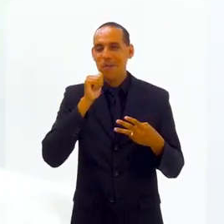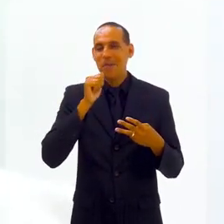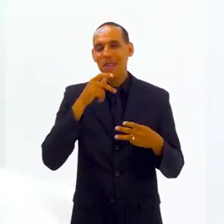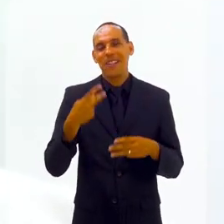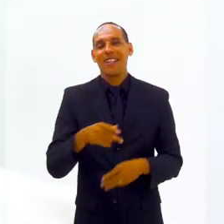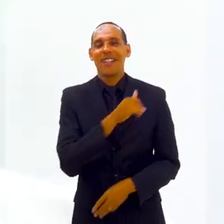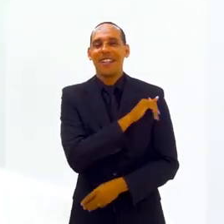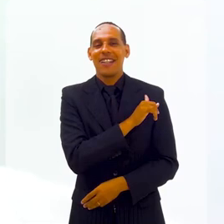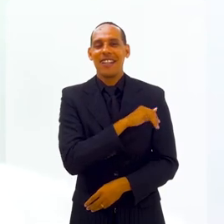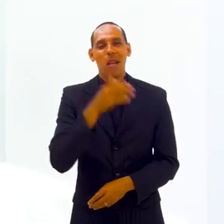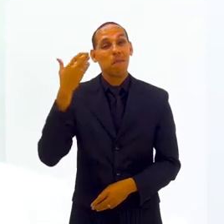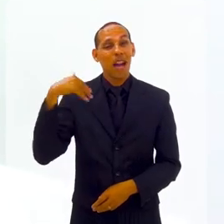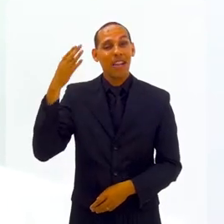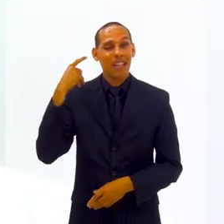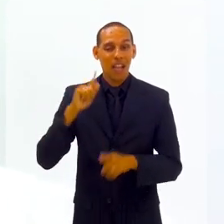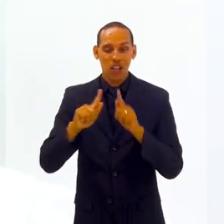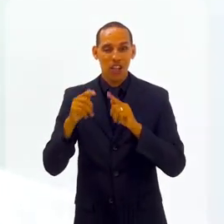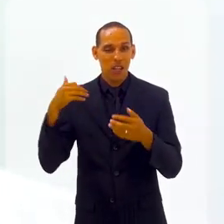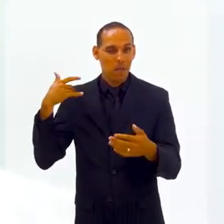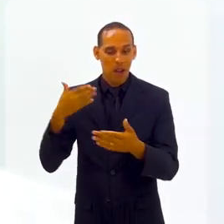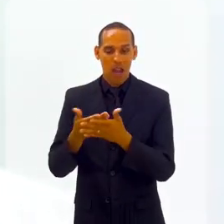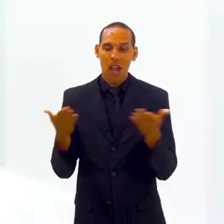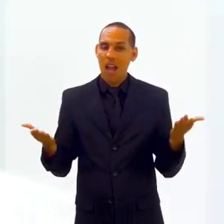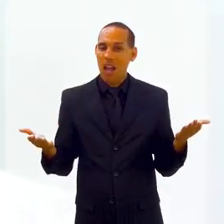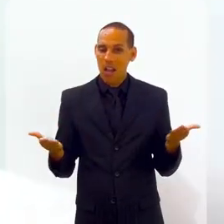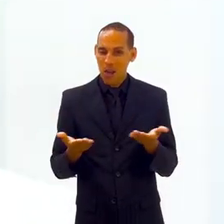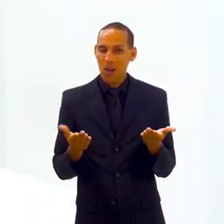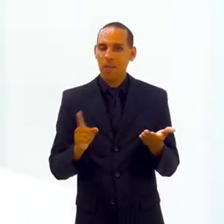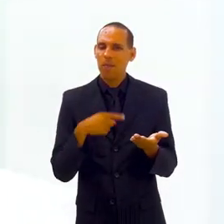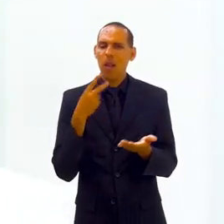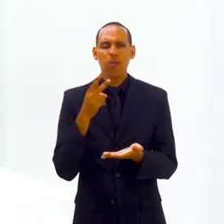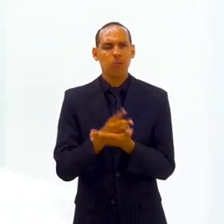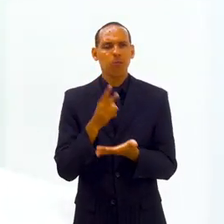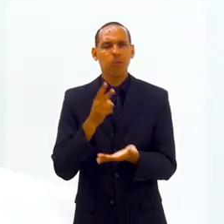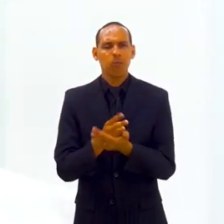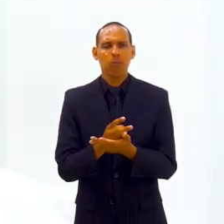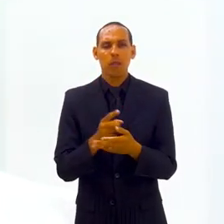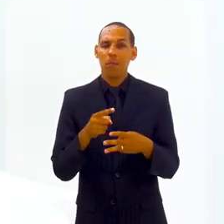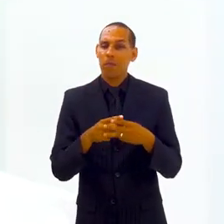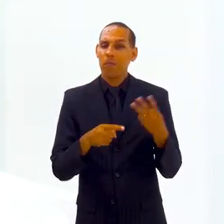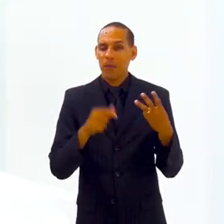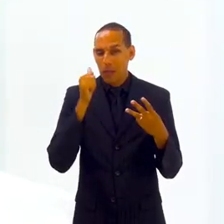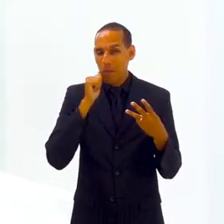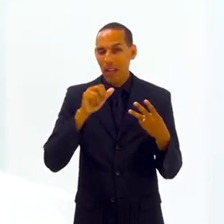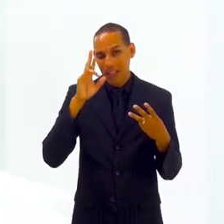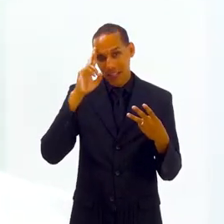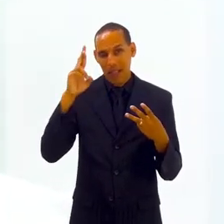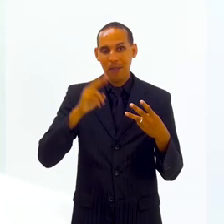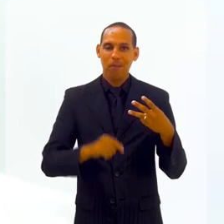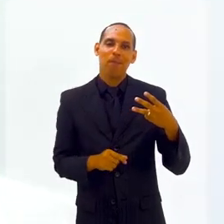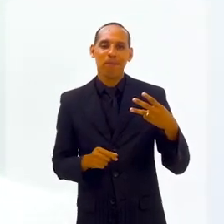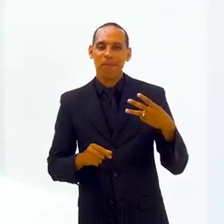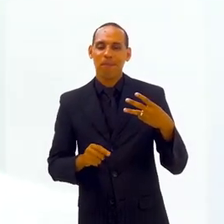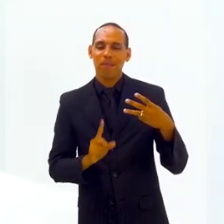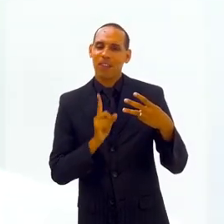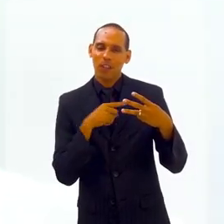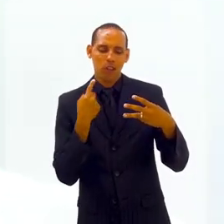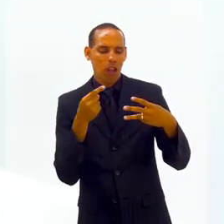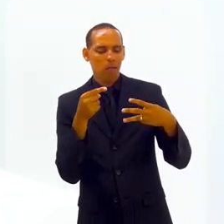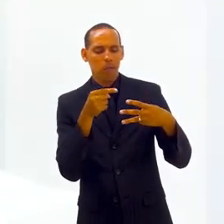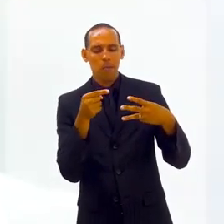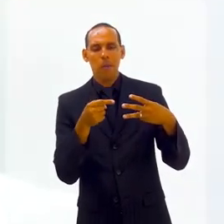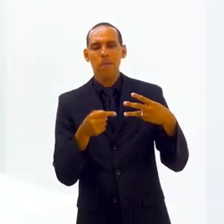as meninas do Rio desde a gestão passada e hoje nós também com três chefes mulheres